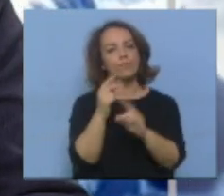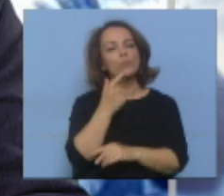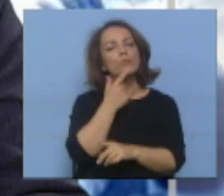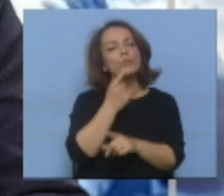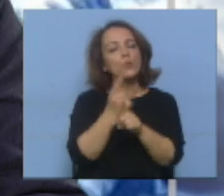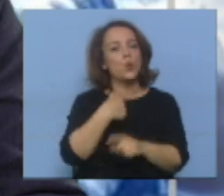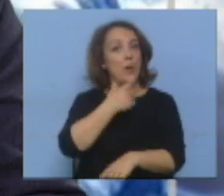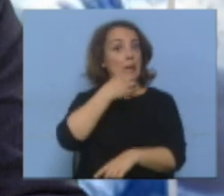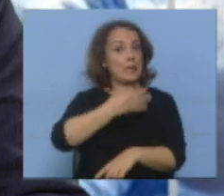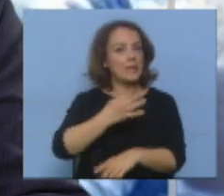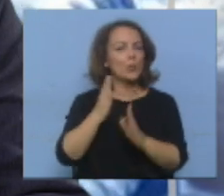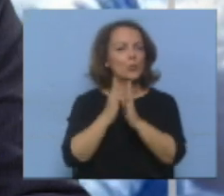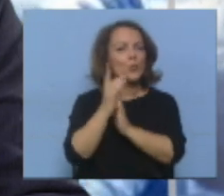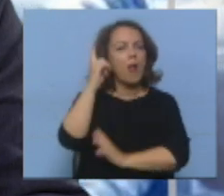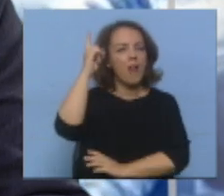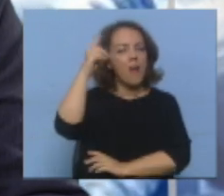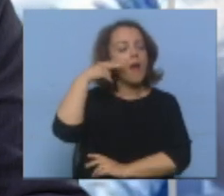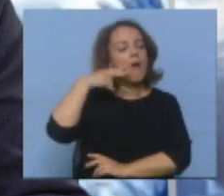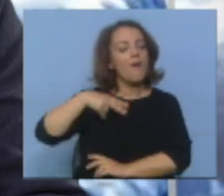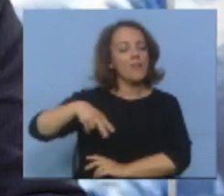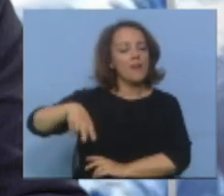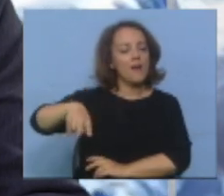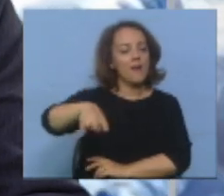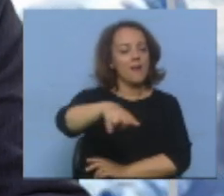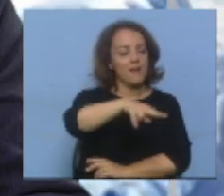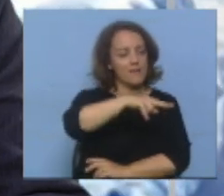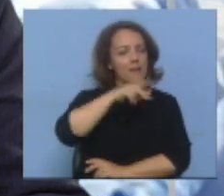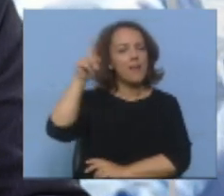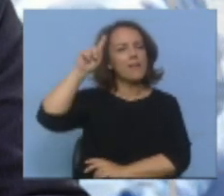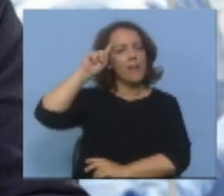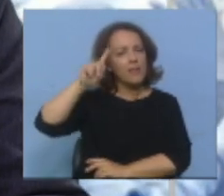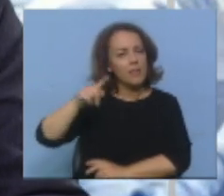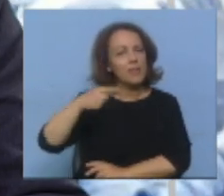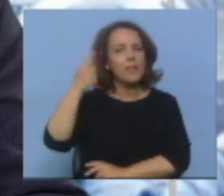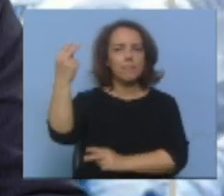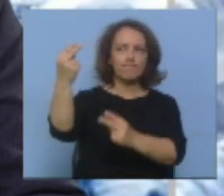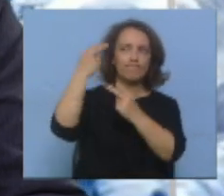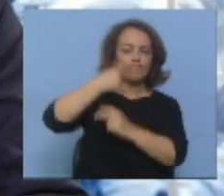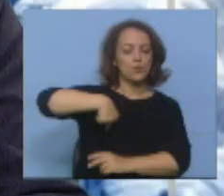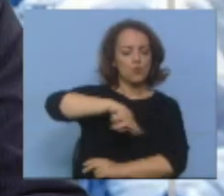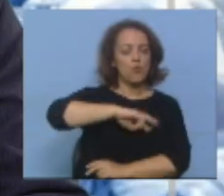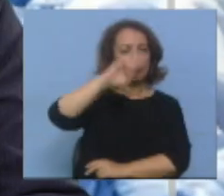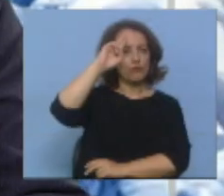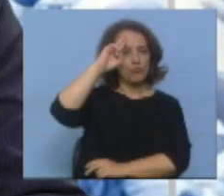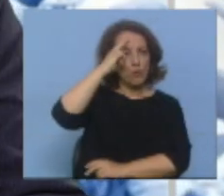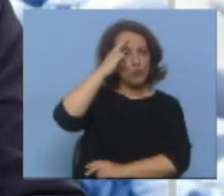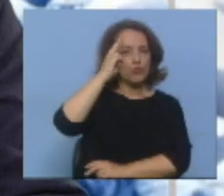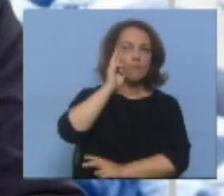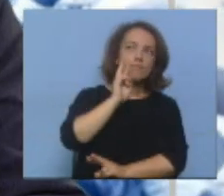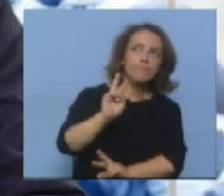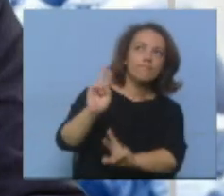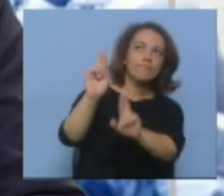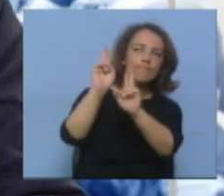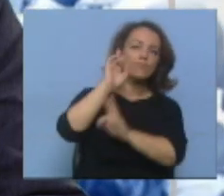está a olhar para isso e Ele sabe descobrir o esforço que nós estamos a fazer de olhar com esperança